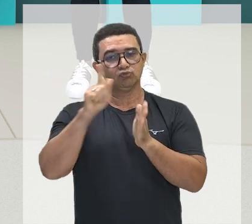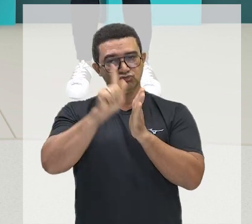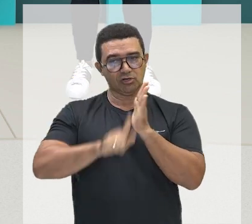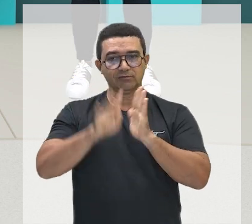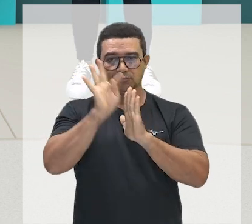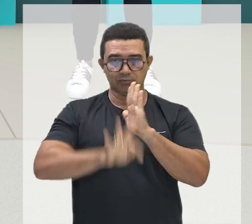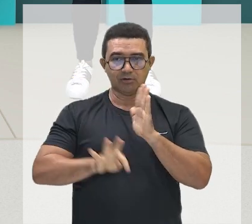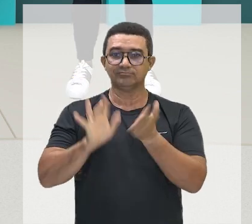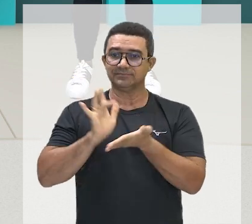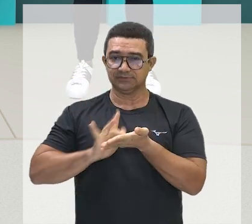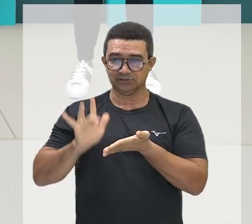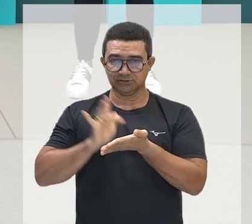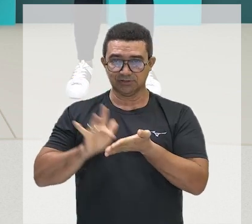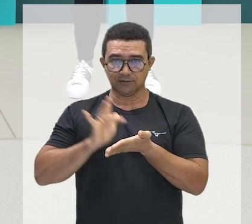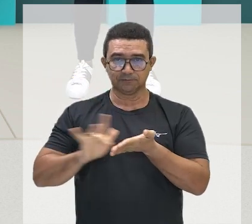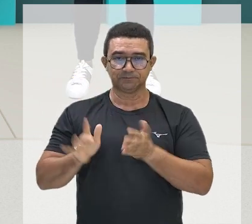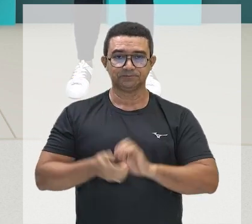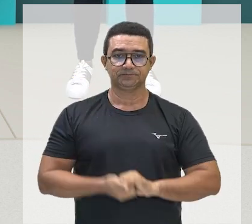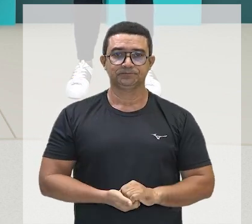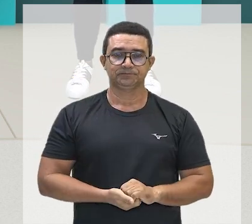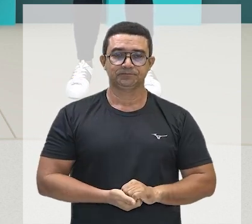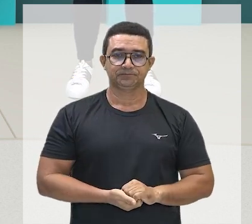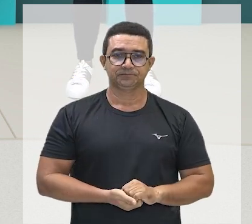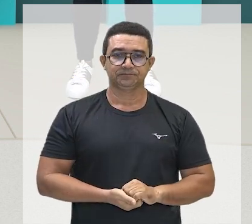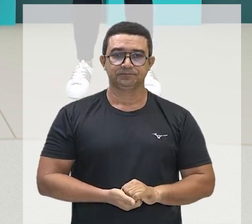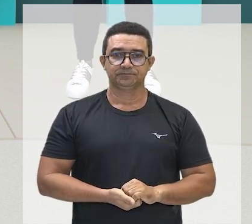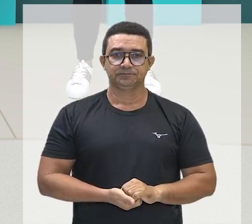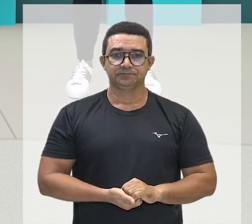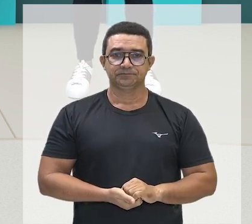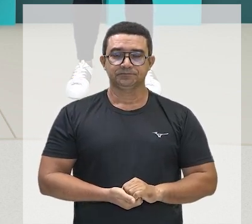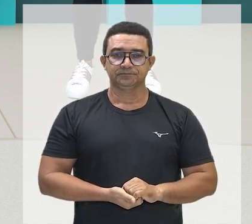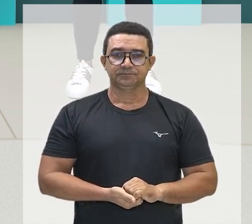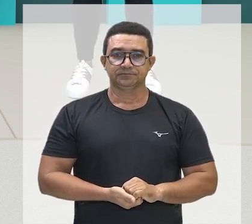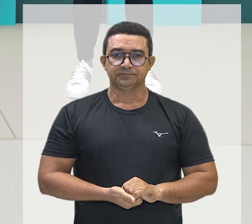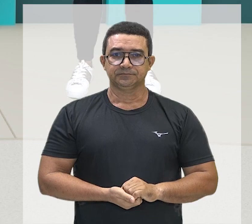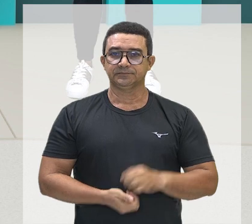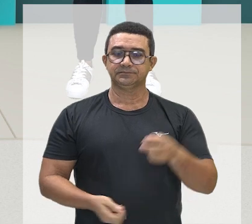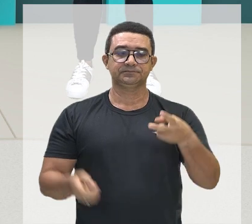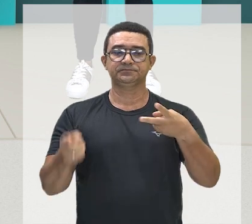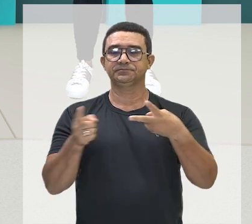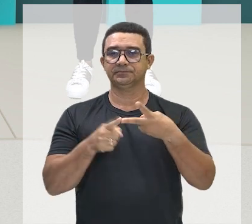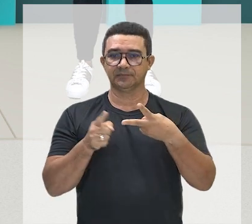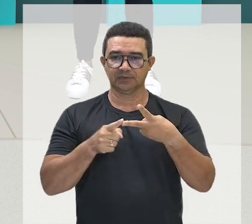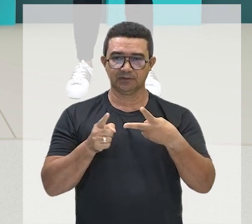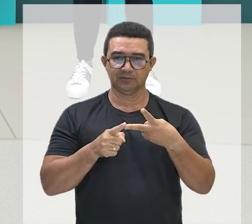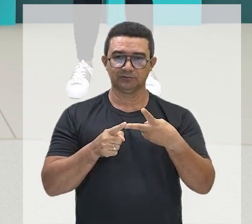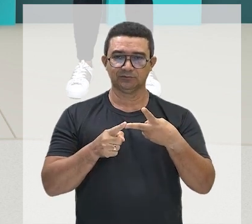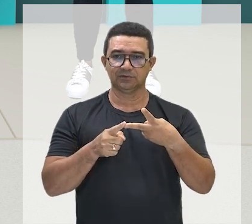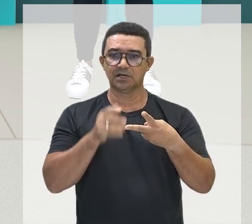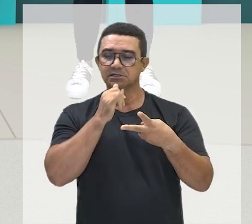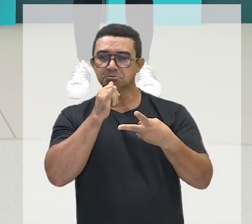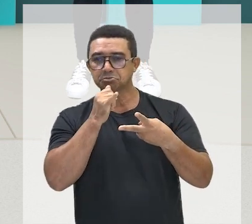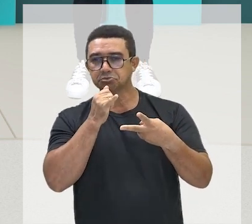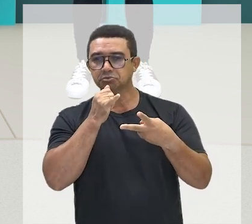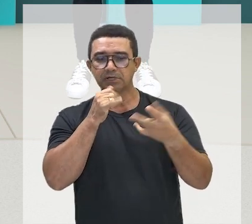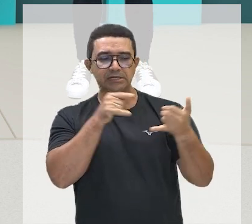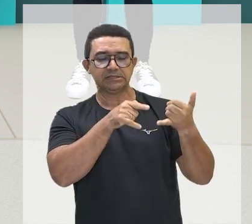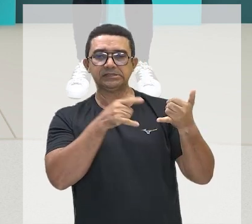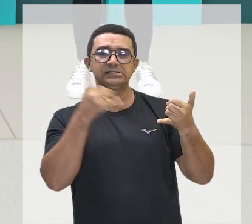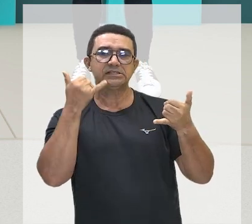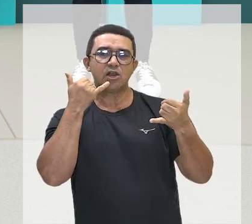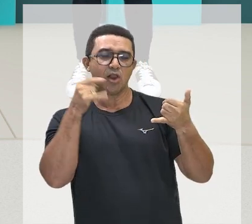nosso segundo, muito famoso, se você pega o celular, você tem acesso a ele de